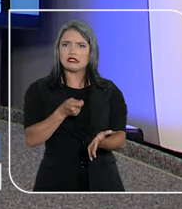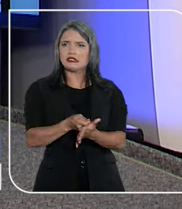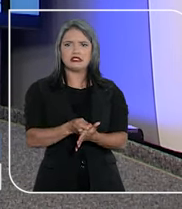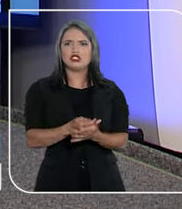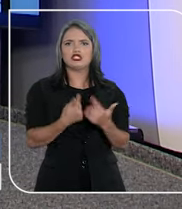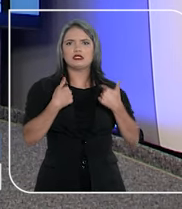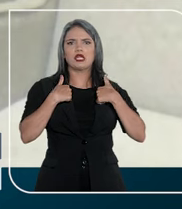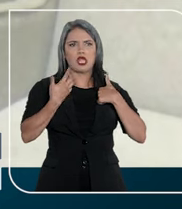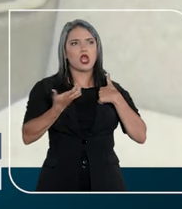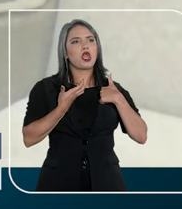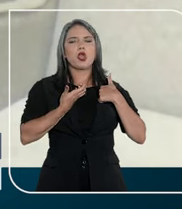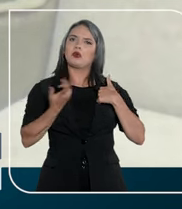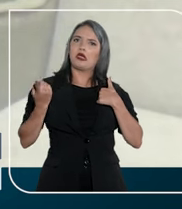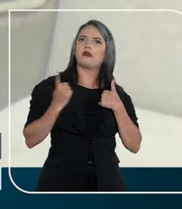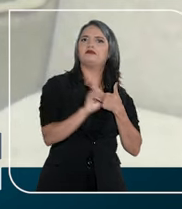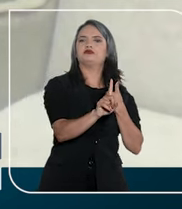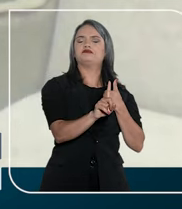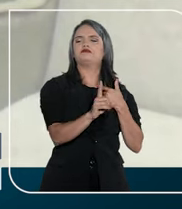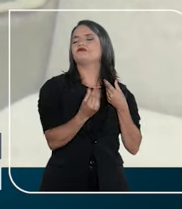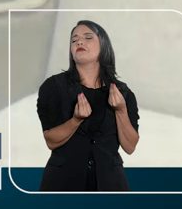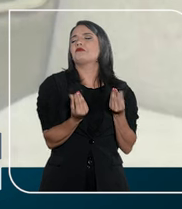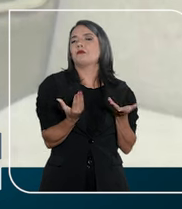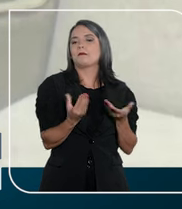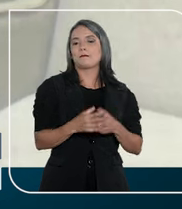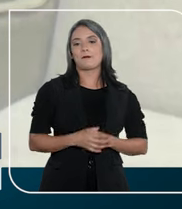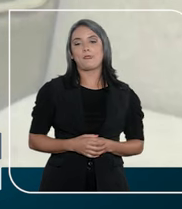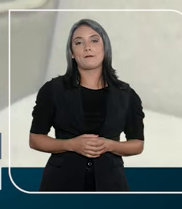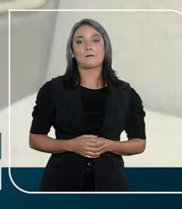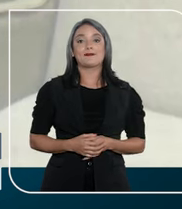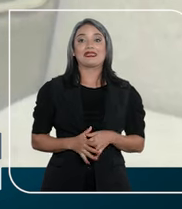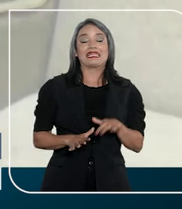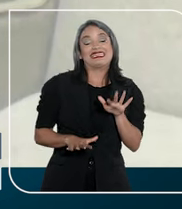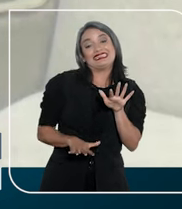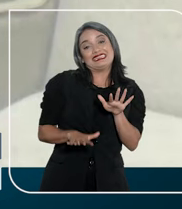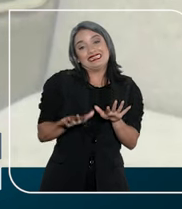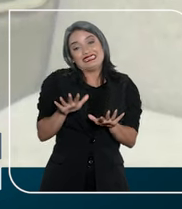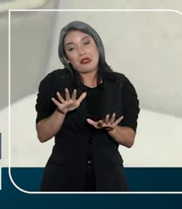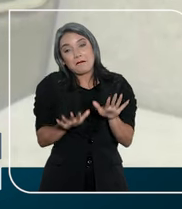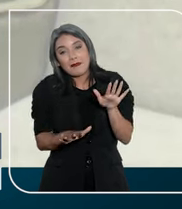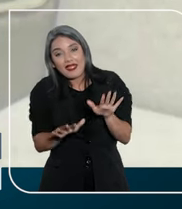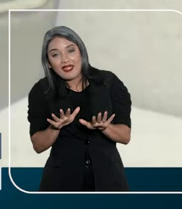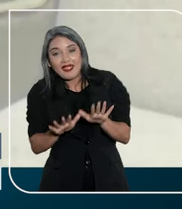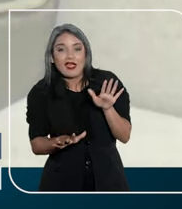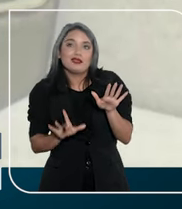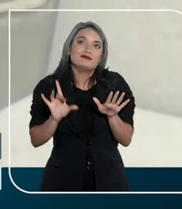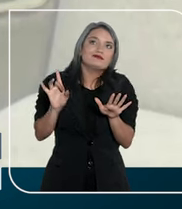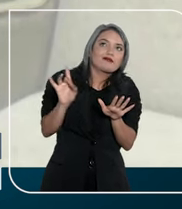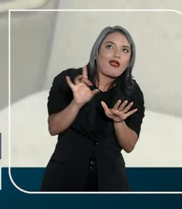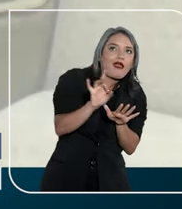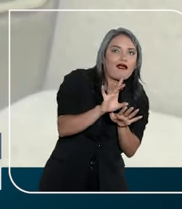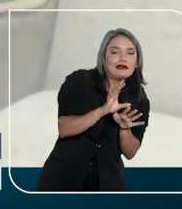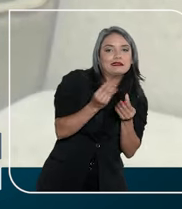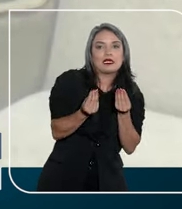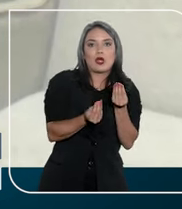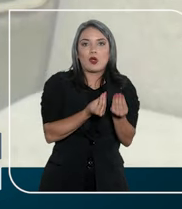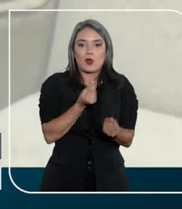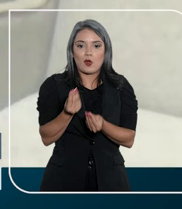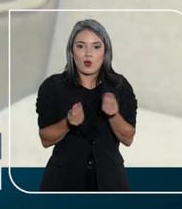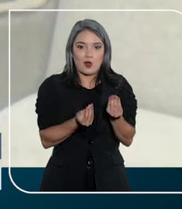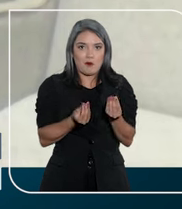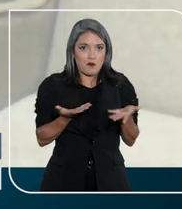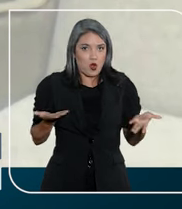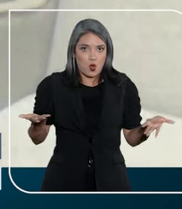a nomeação? Bom, isso vai depender muito da situação concreta, né? A princípio, não existe qualquer tipo